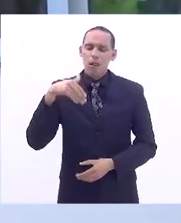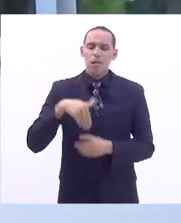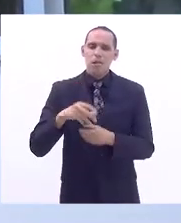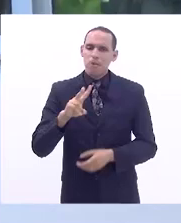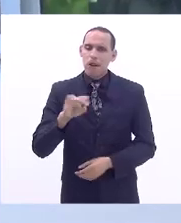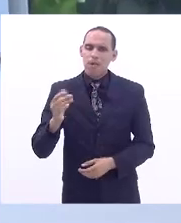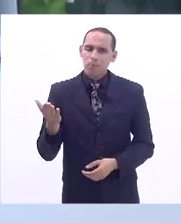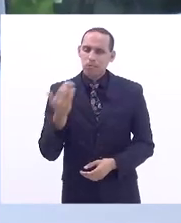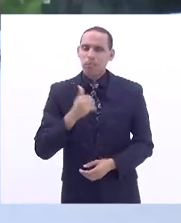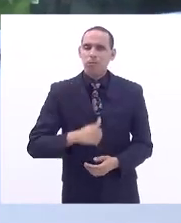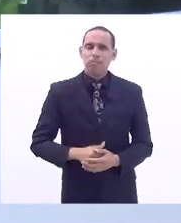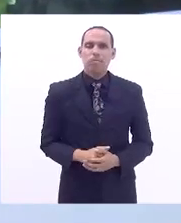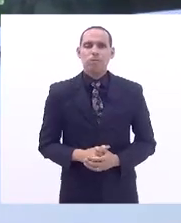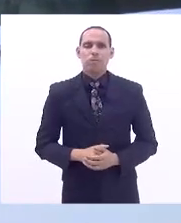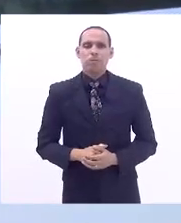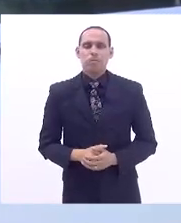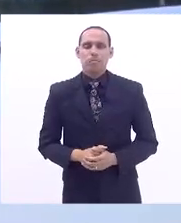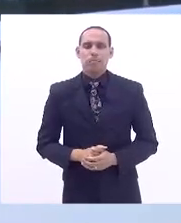a